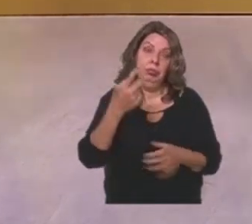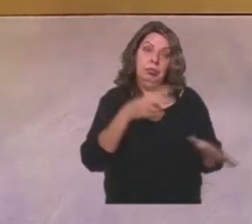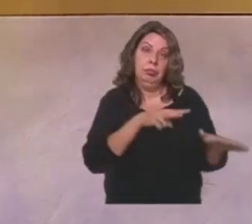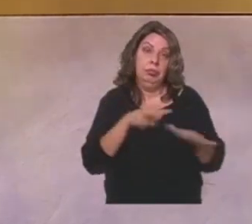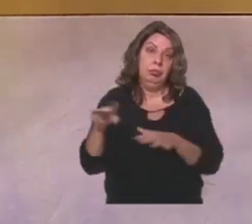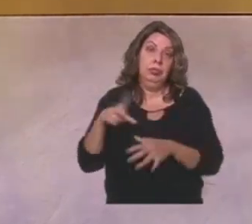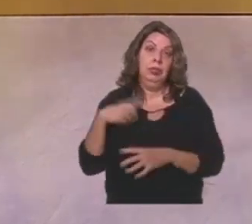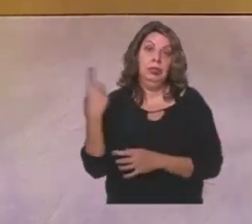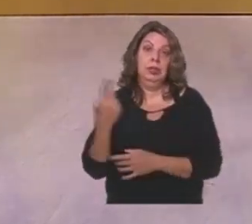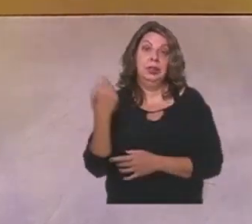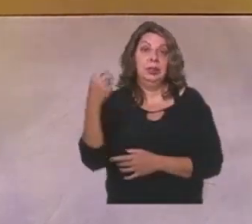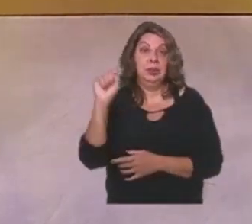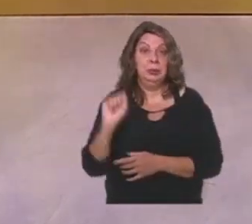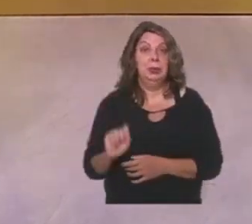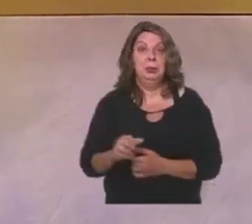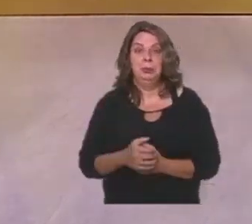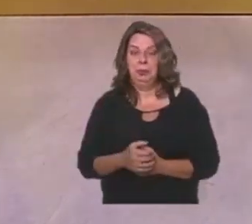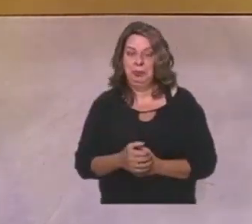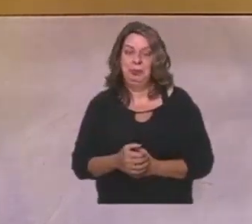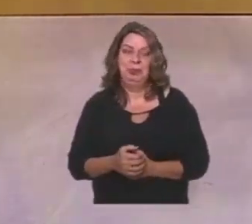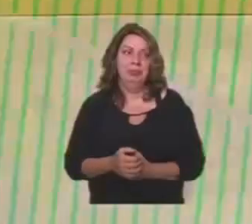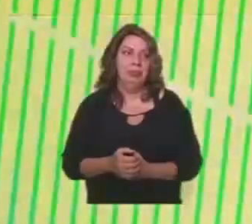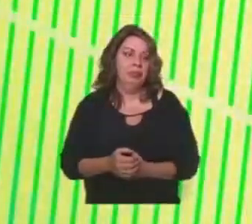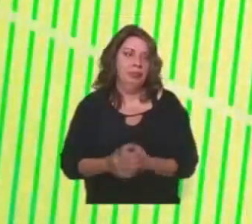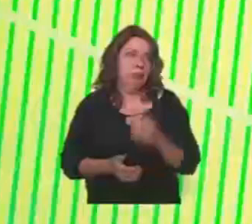nosso Gira Sergipe!